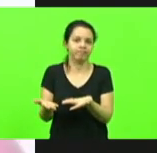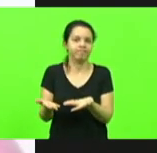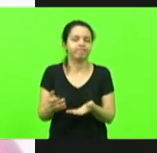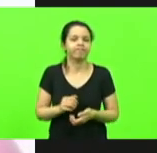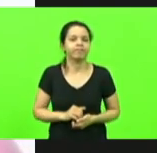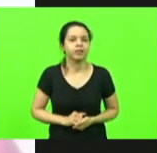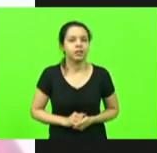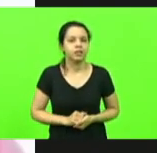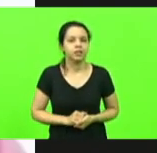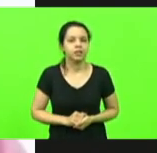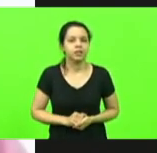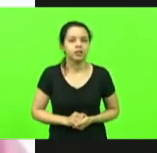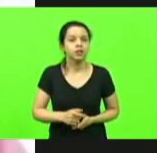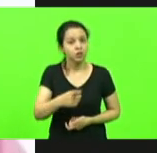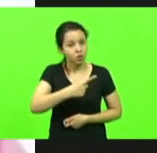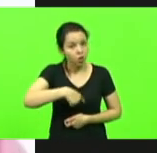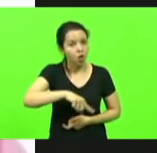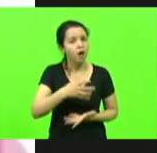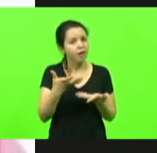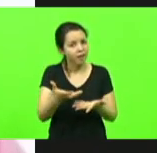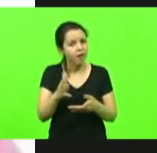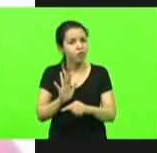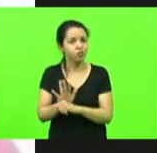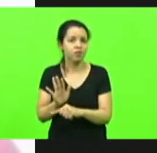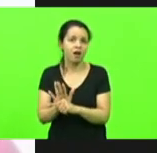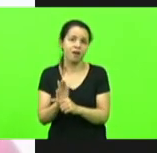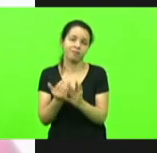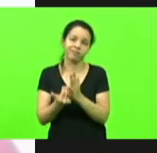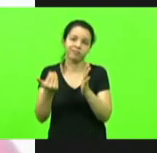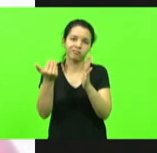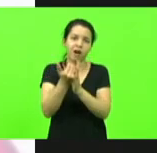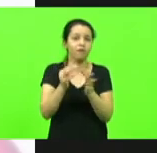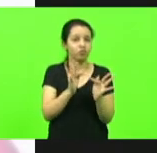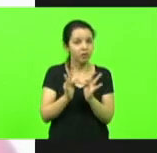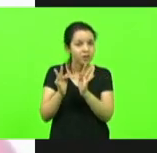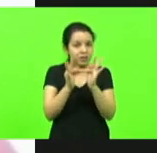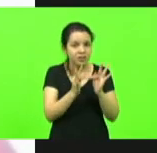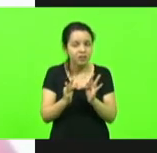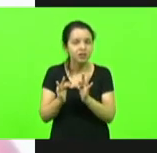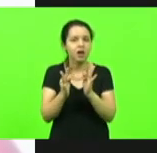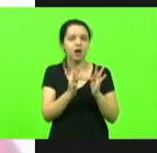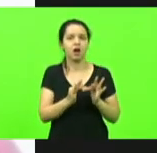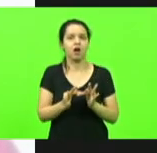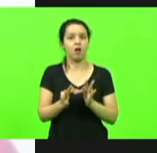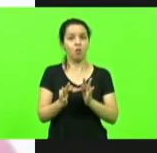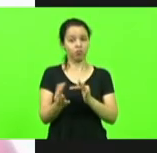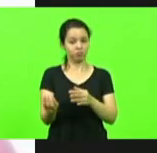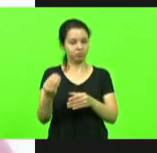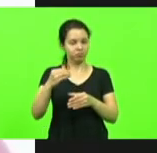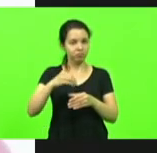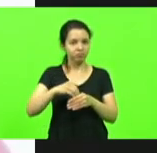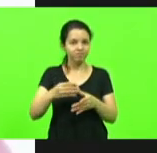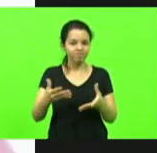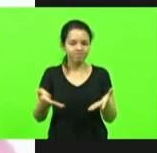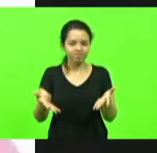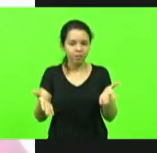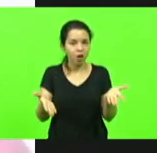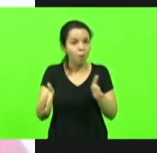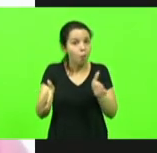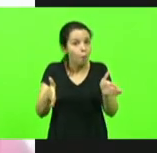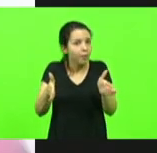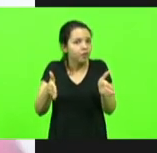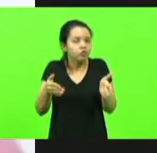Nós gostaríamos muito de poder ajudar mais, né? A Fundação vive, acho que a educação especial vive um momento ímpar na sua